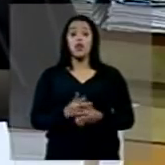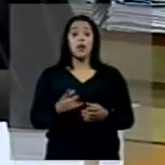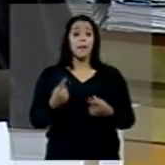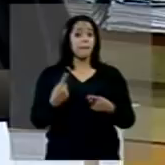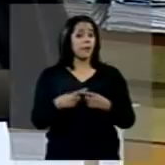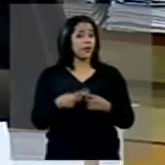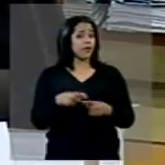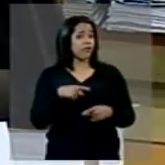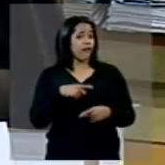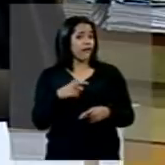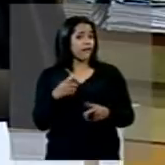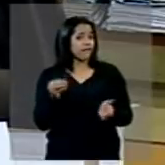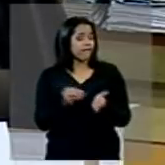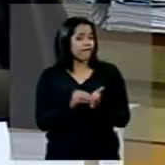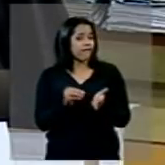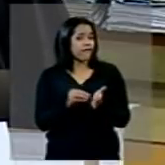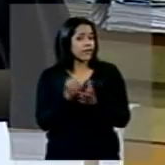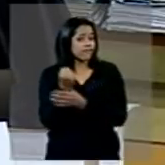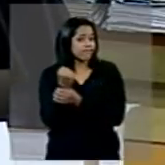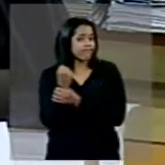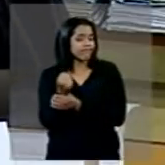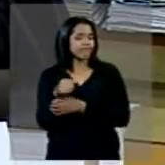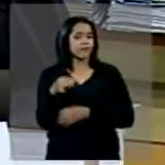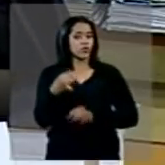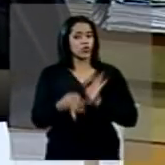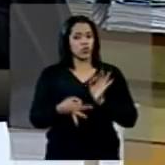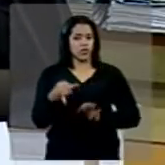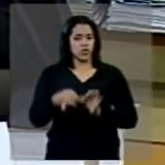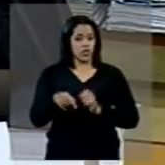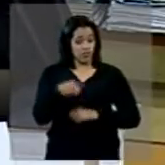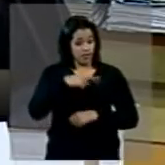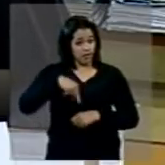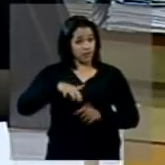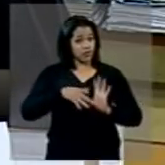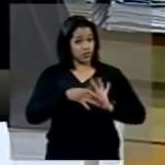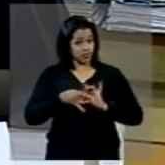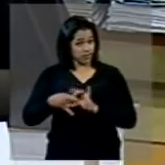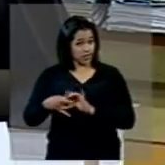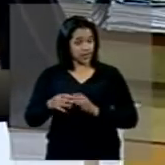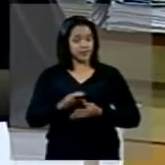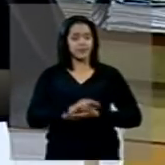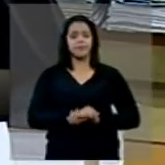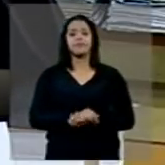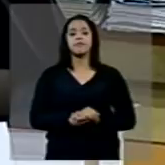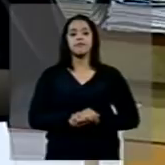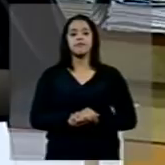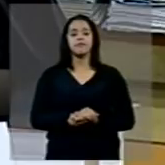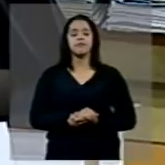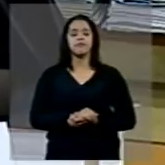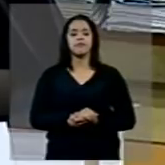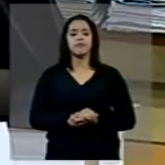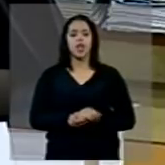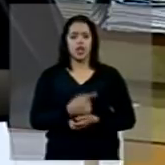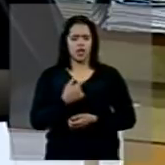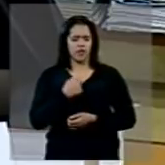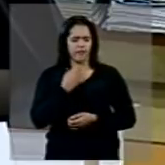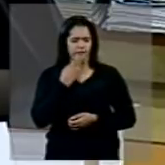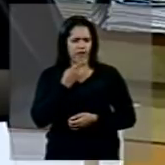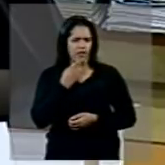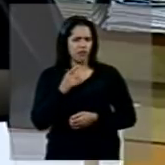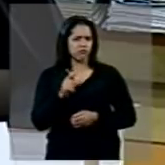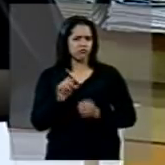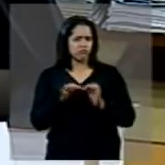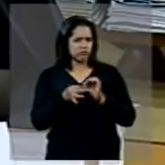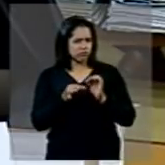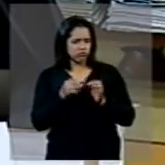insegurança jurídica que se abriria nesse contexto. A curta transcrição que faço, e eu caminho para o